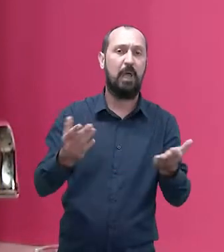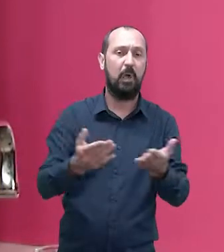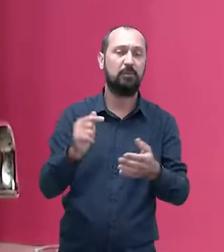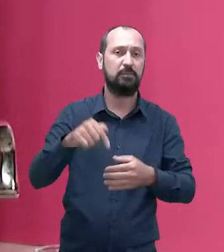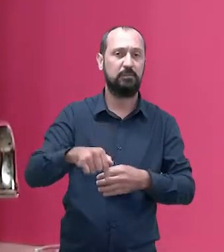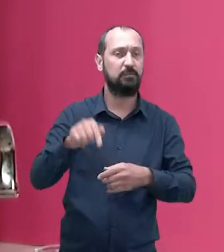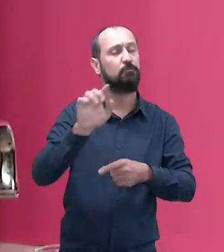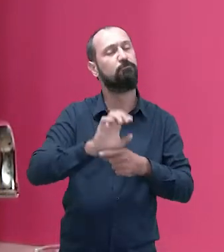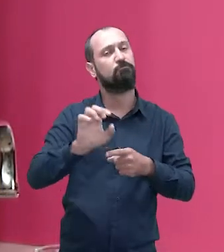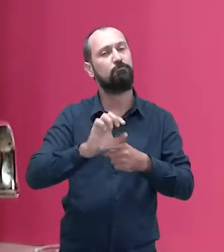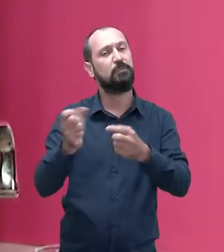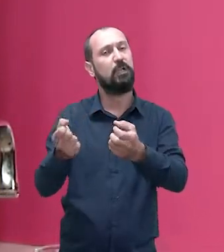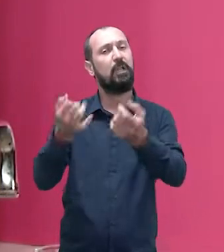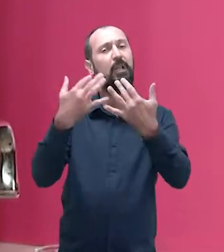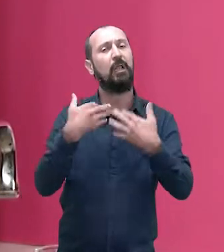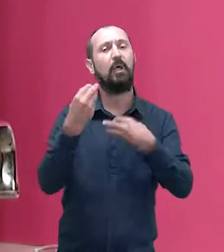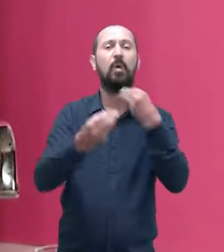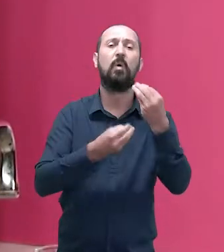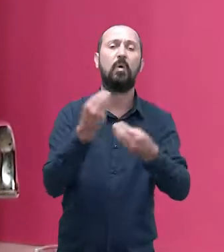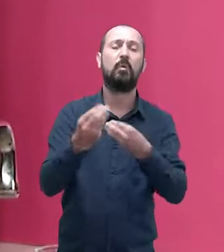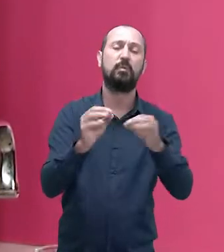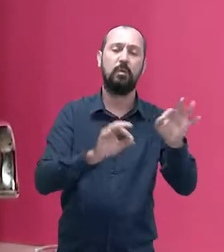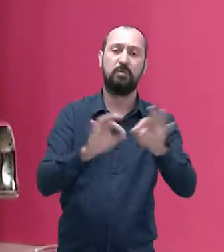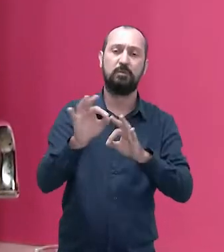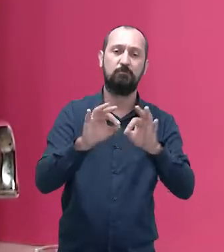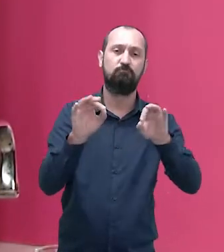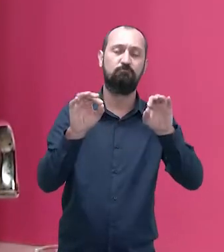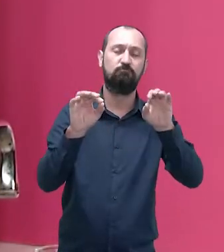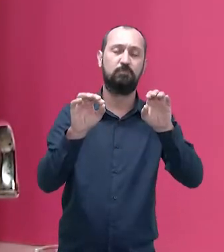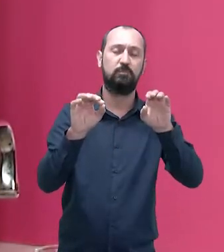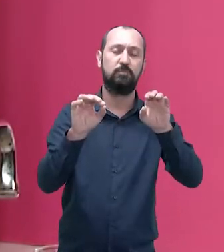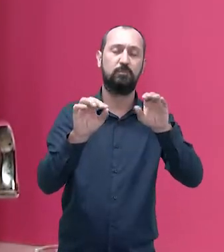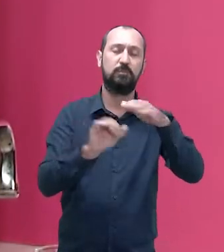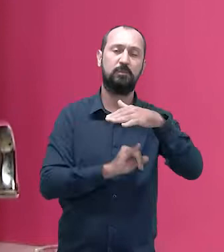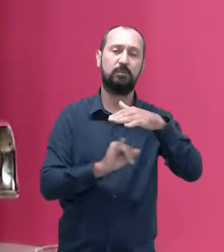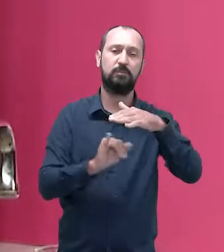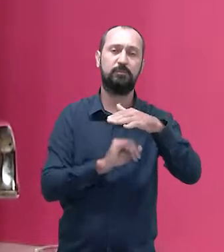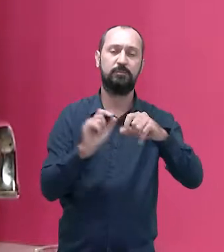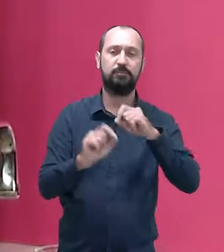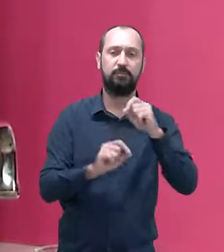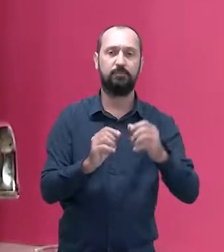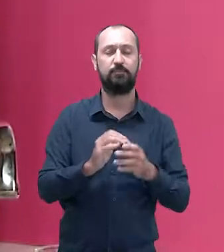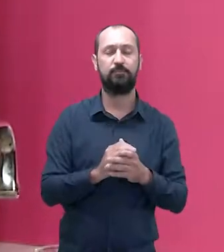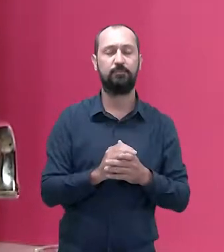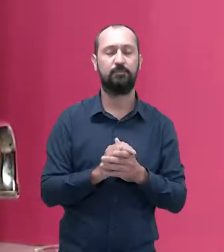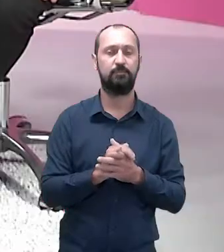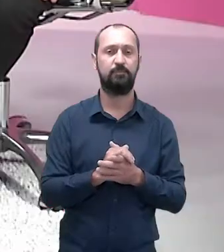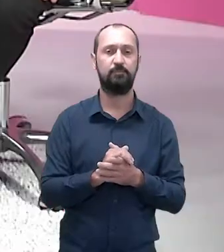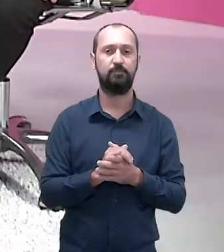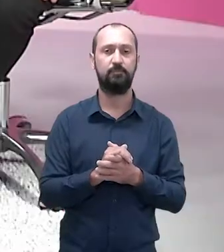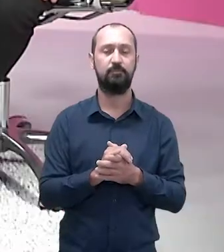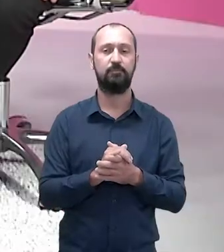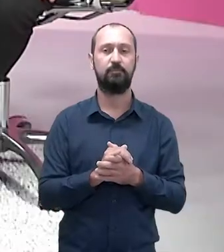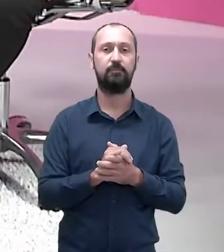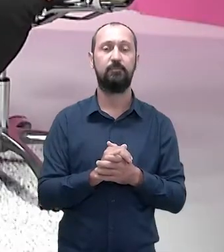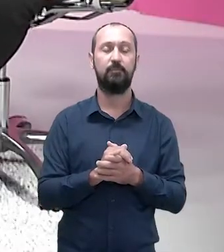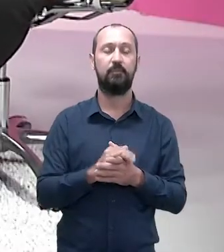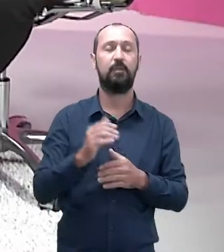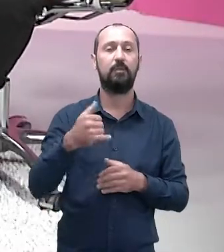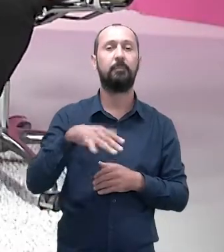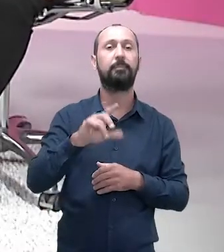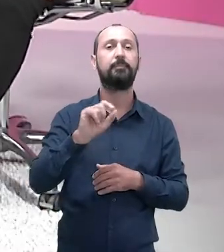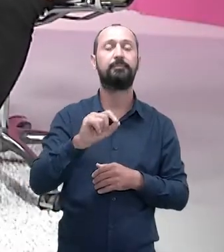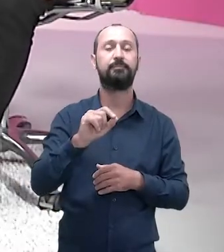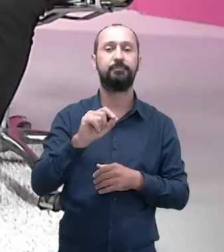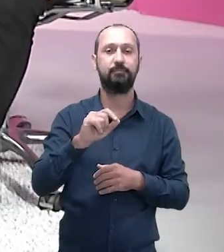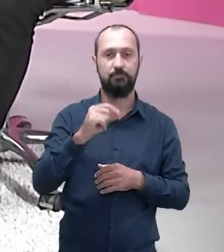sindicato, né, aqui no estado, conta pra gente como está estruturado o órgão, quais as principais prerrogativas de vocês? A